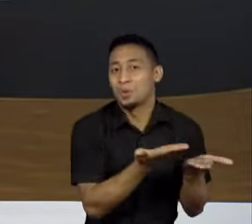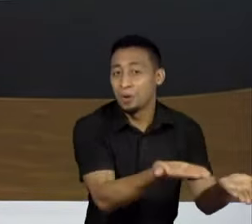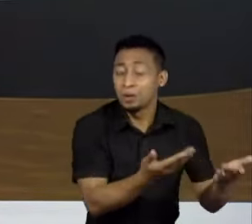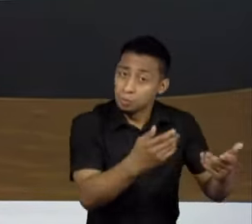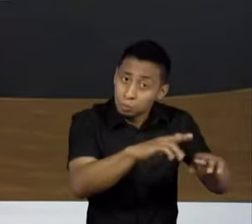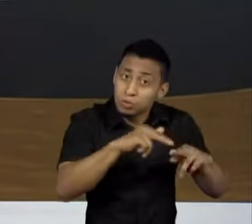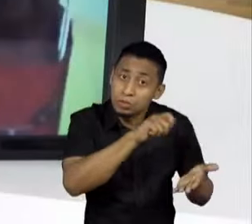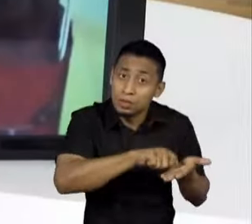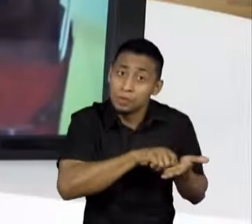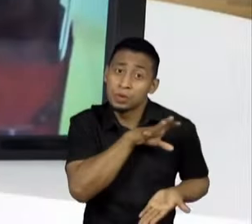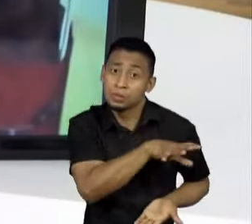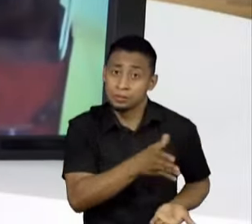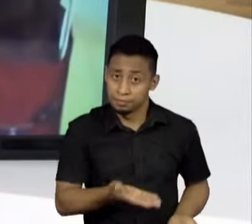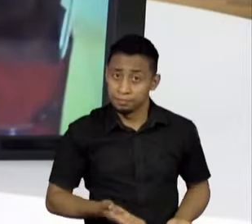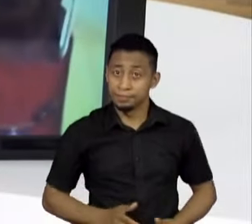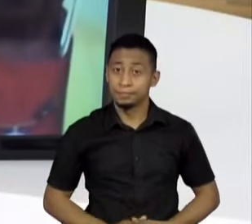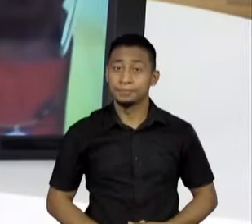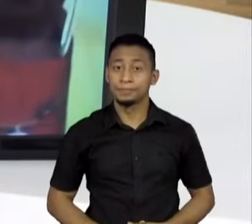como escritora.